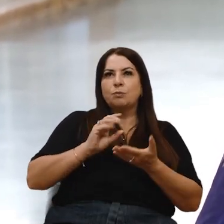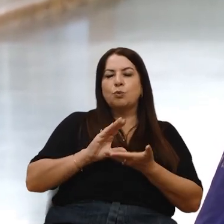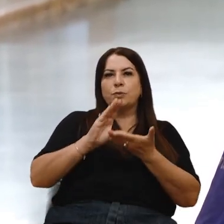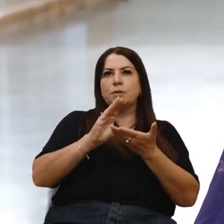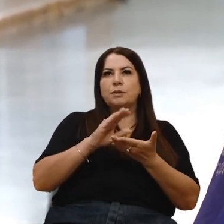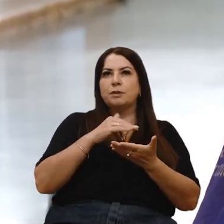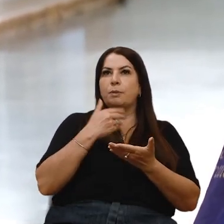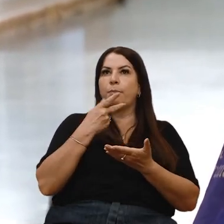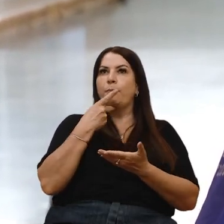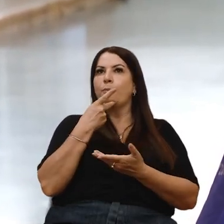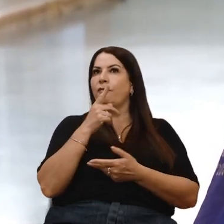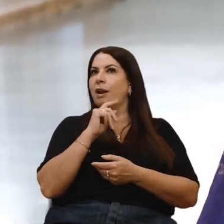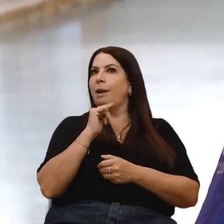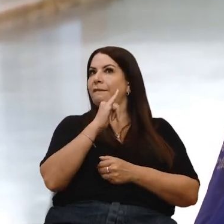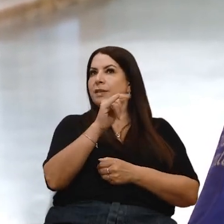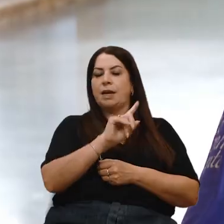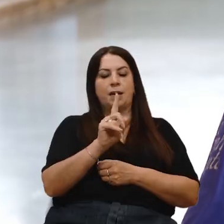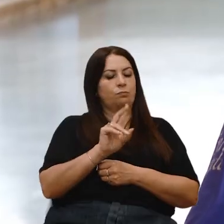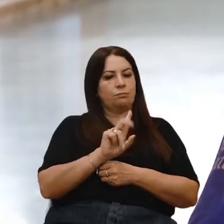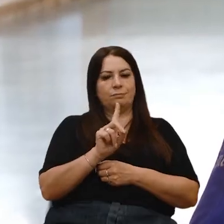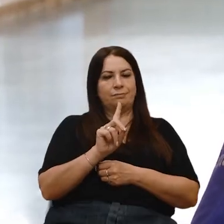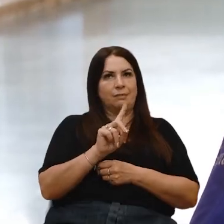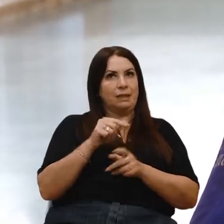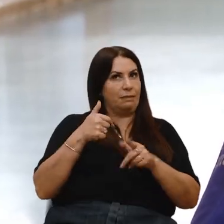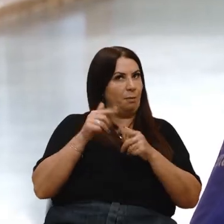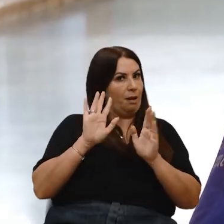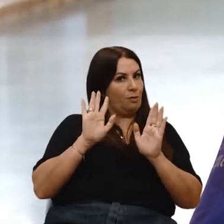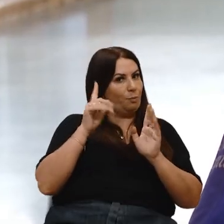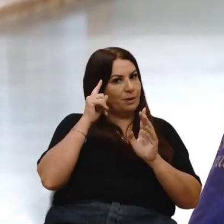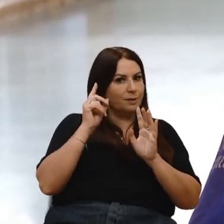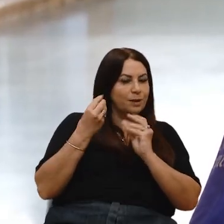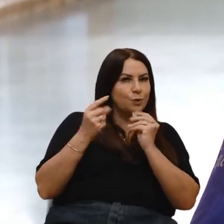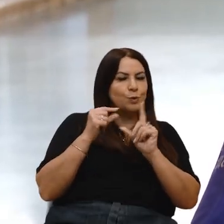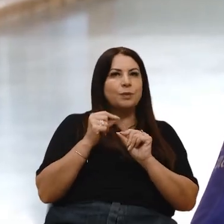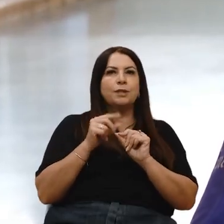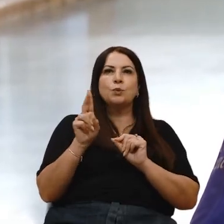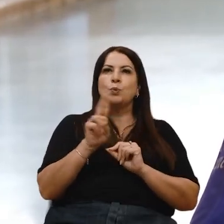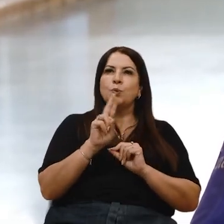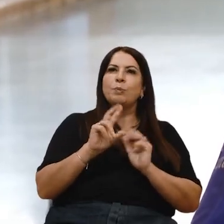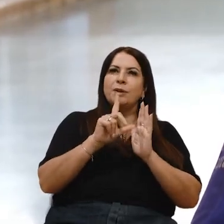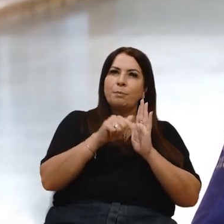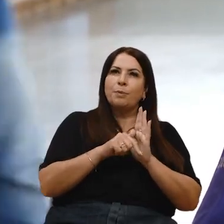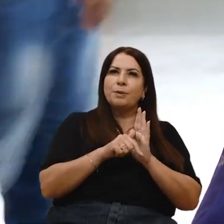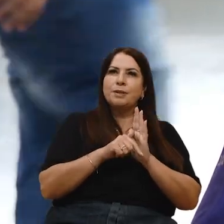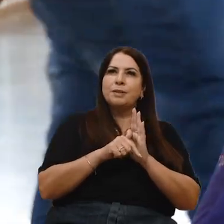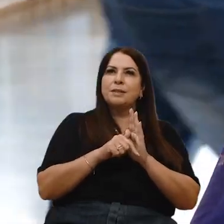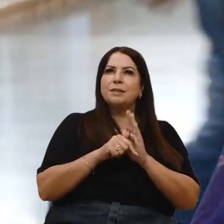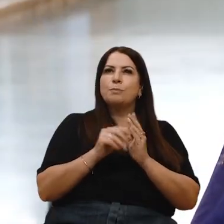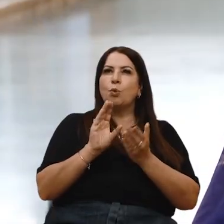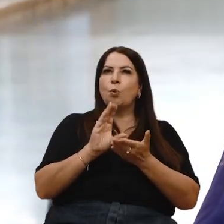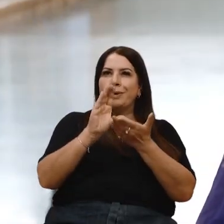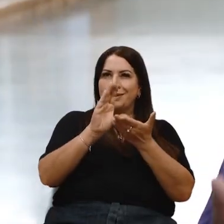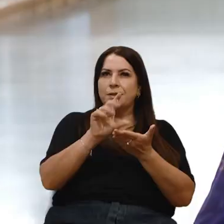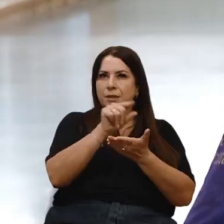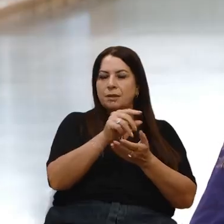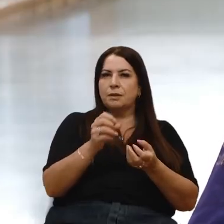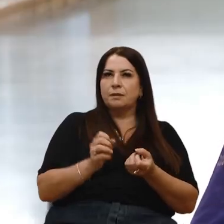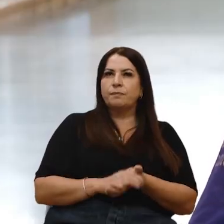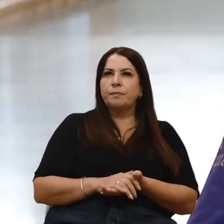Ainda conselho. Não é possível adiantar. Não é possível adiantar, não. Estamos trabalhando, né? Mas é um nome que depois passa pelo crivo do